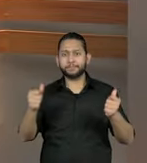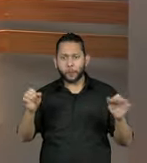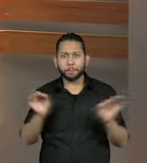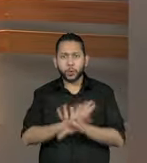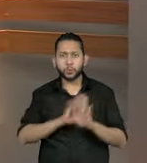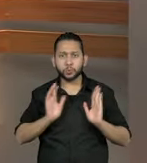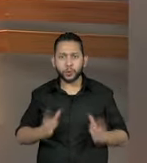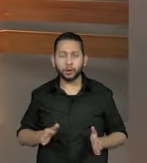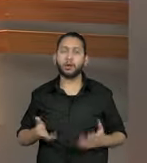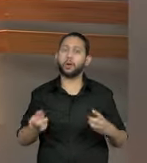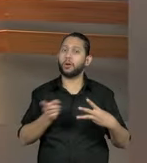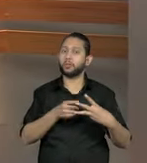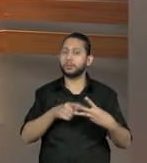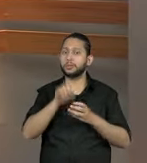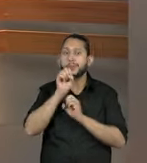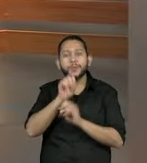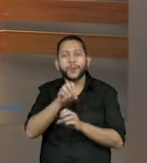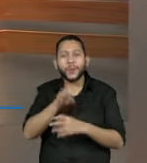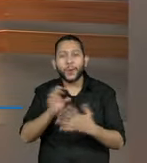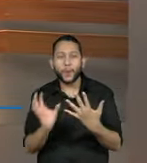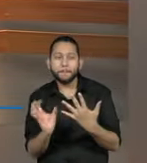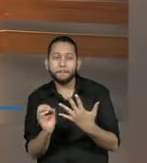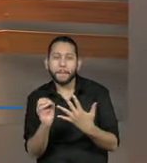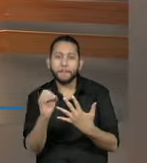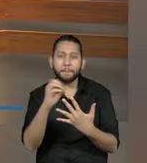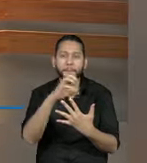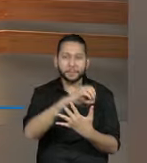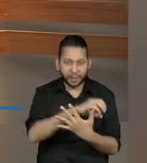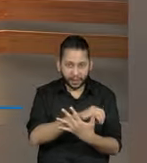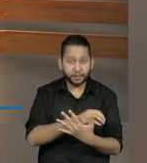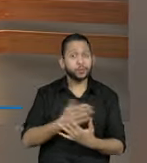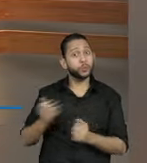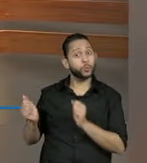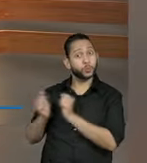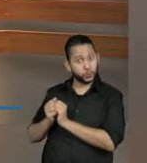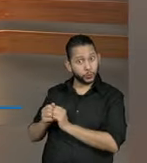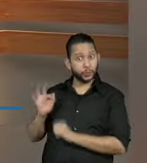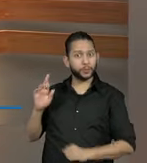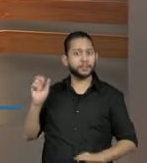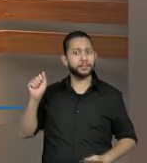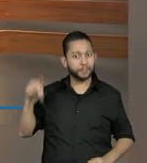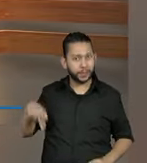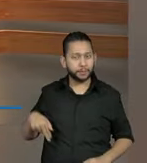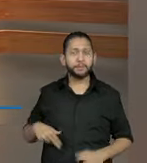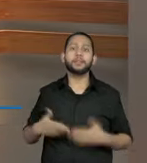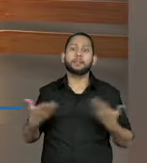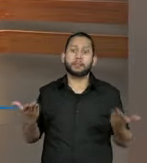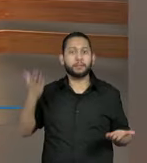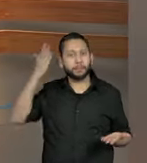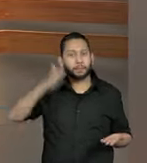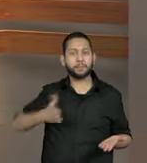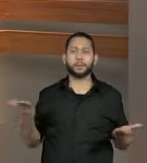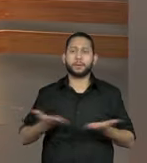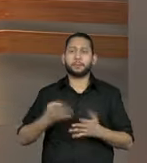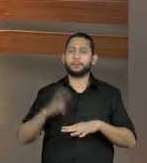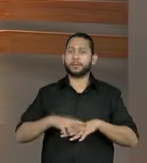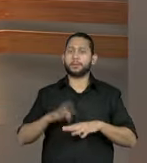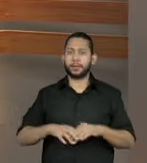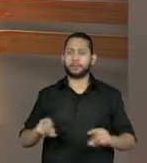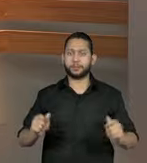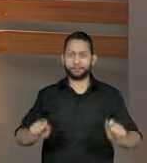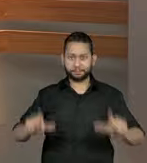já teve uma aula de ciências Mara, muito legal, com a professora Fran e comigo, e agora matemática na sua telinha. Lembrando que